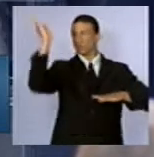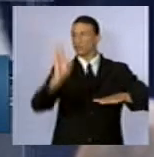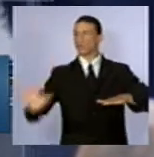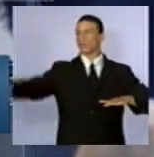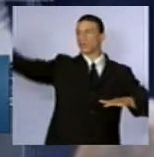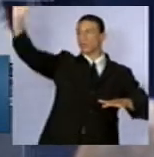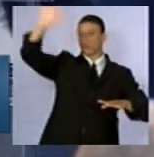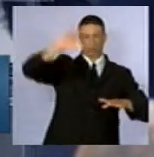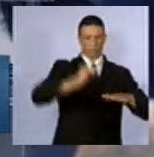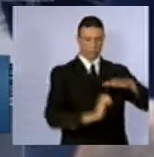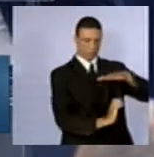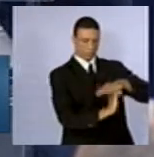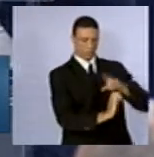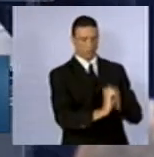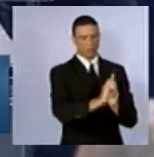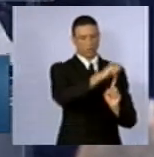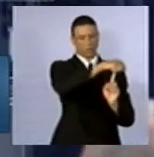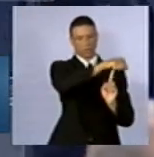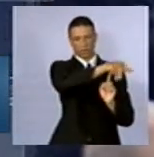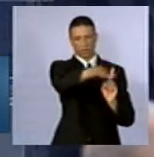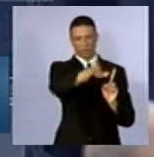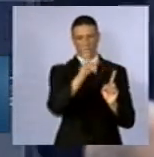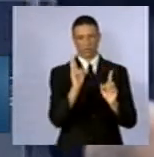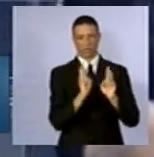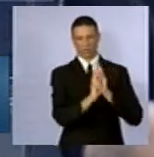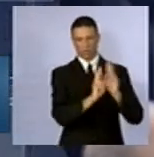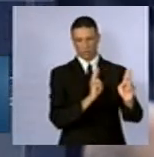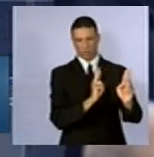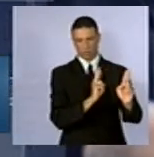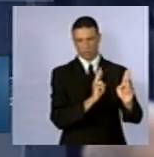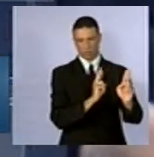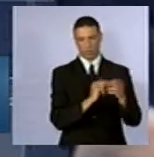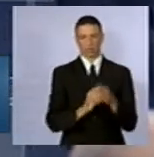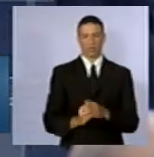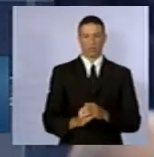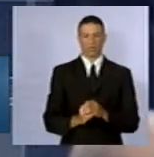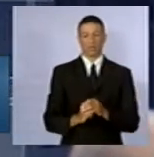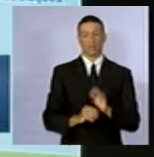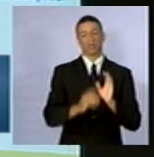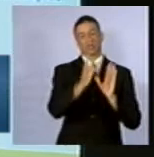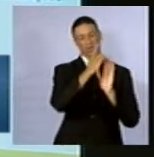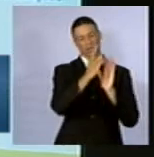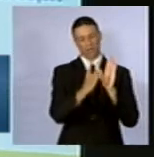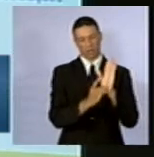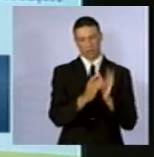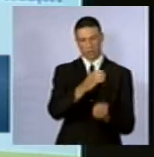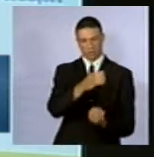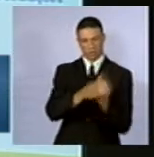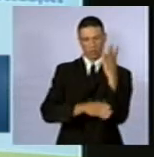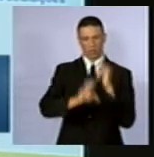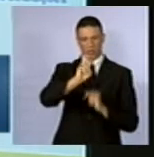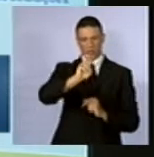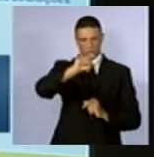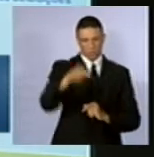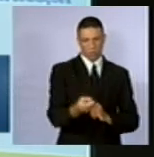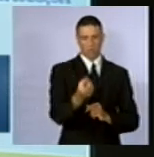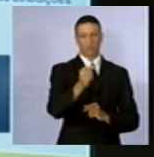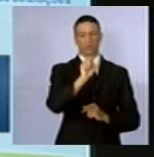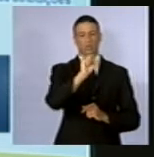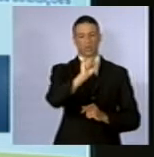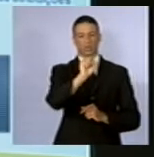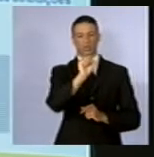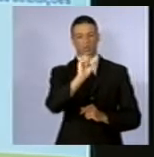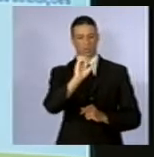Ele tem ele foi criado pelo decreto e 5081 de